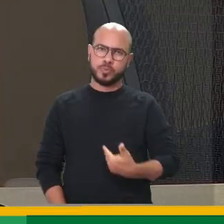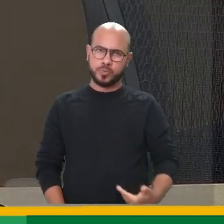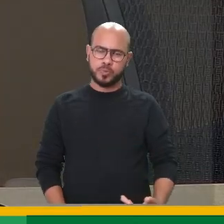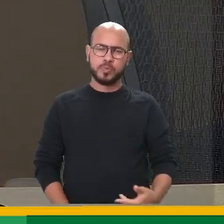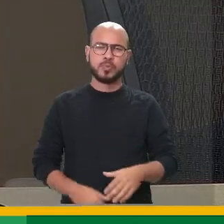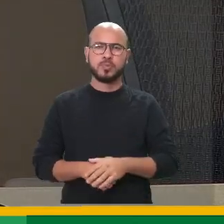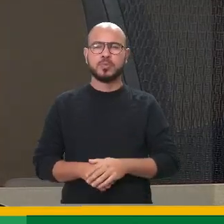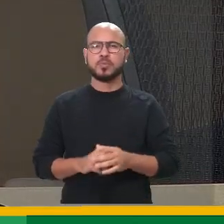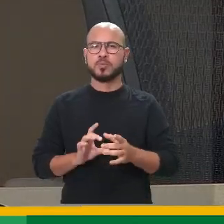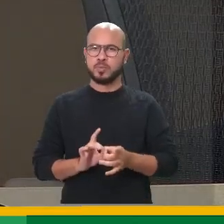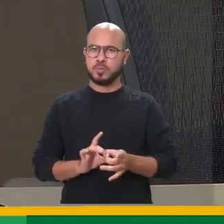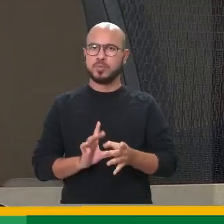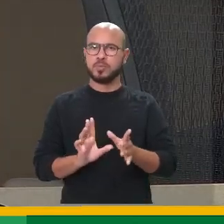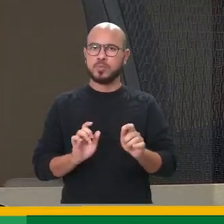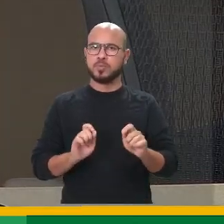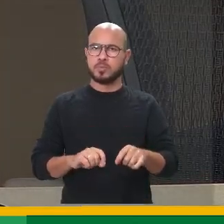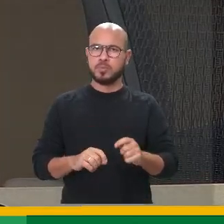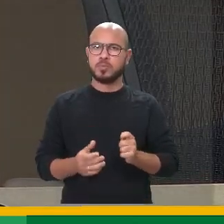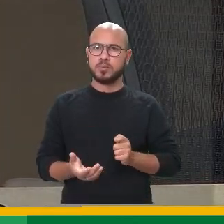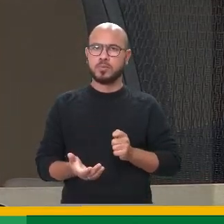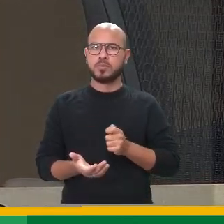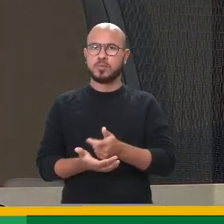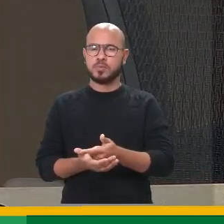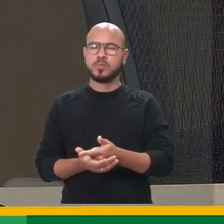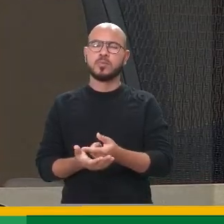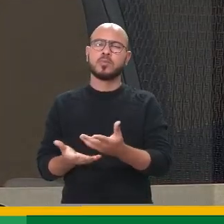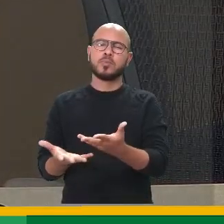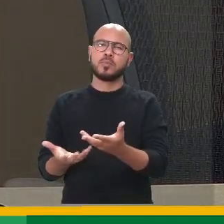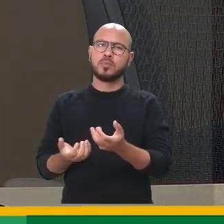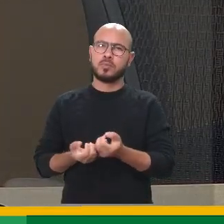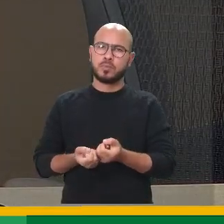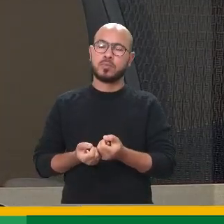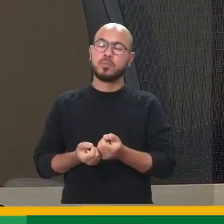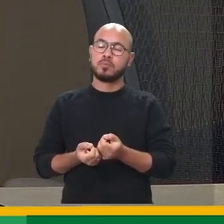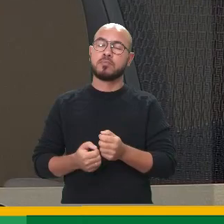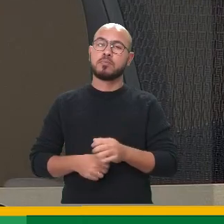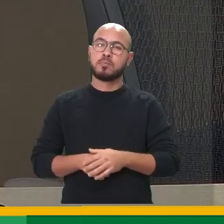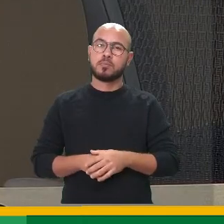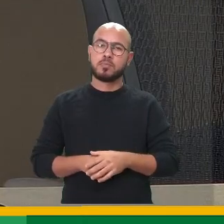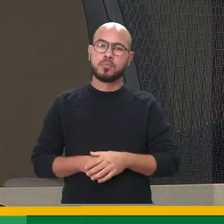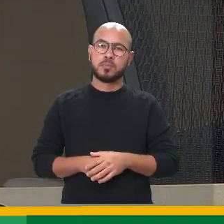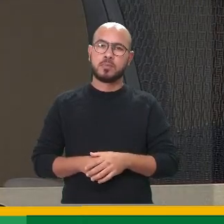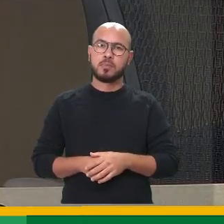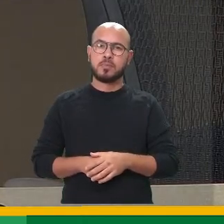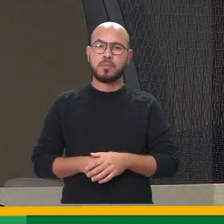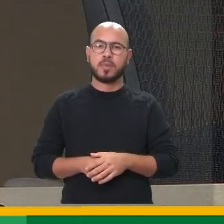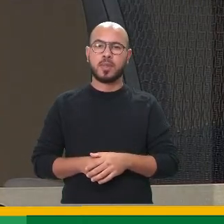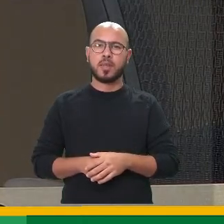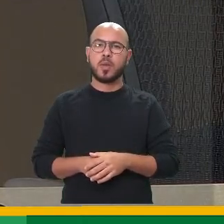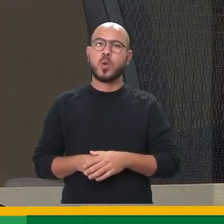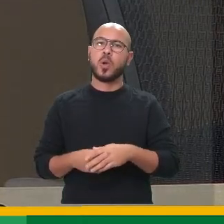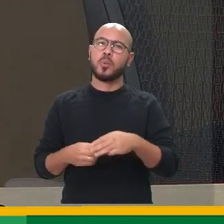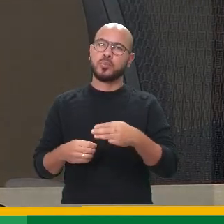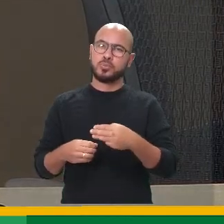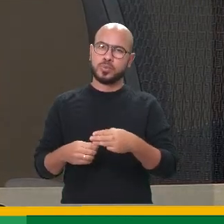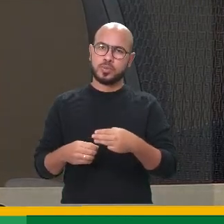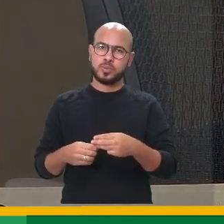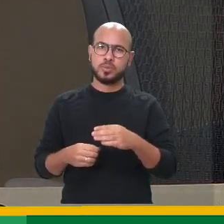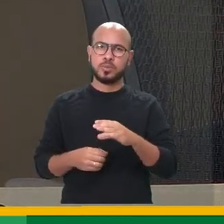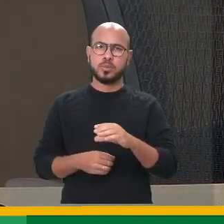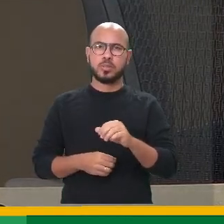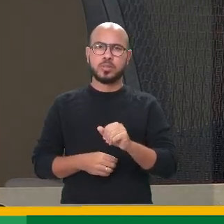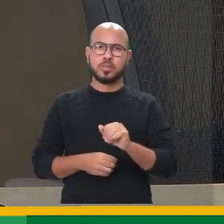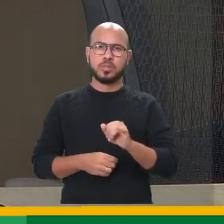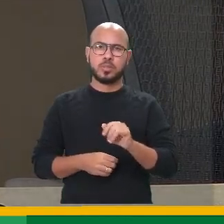autoriza a aquisição por doação onerosa do município de caiaponia